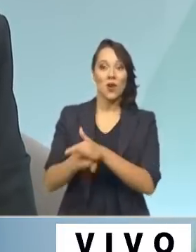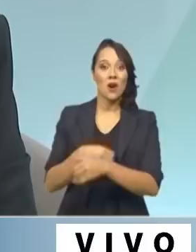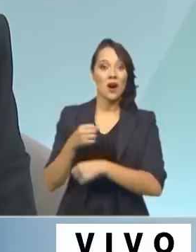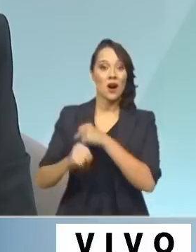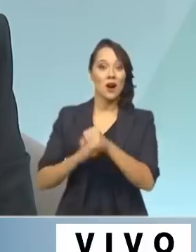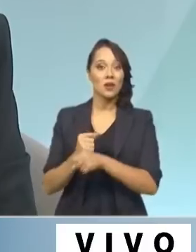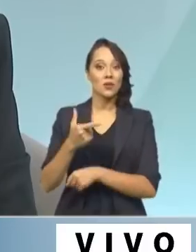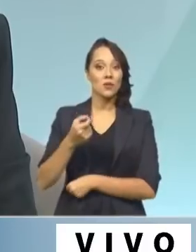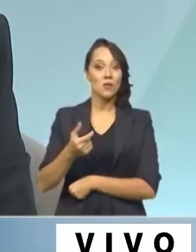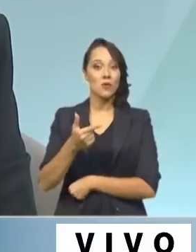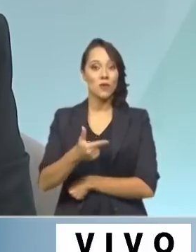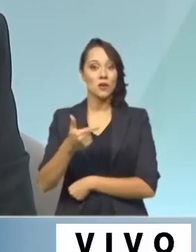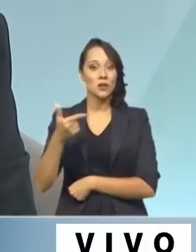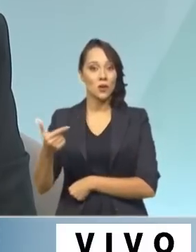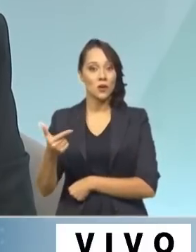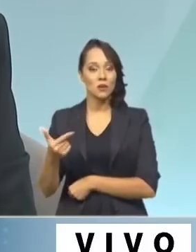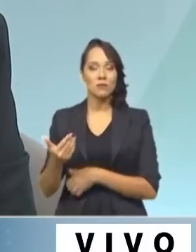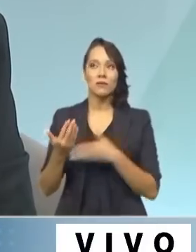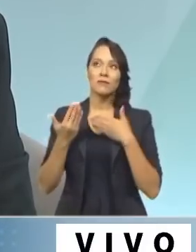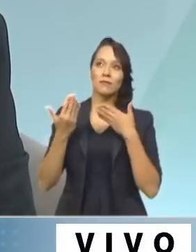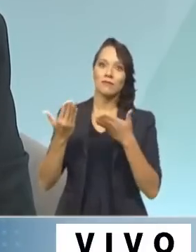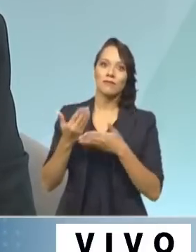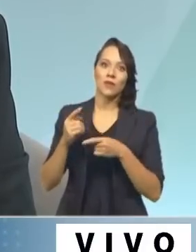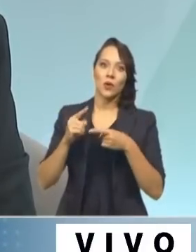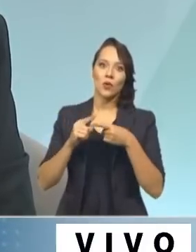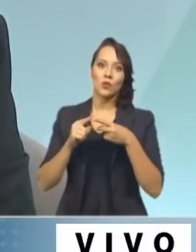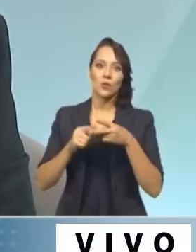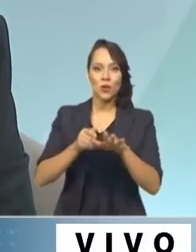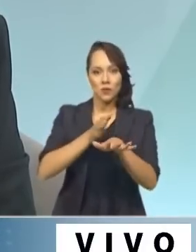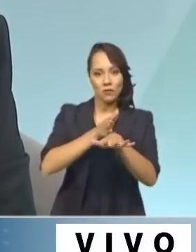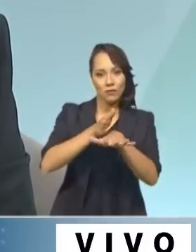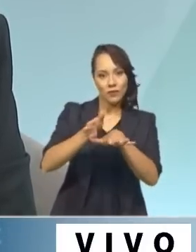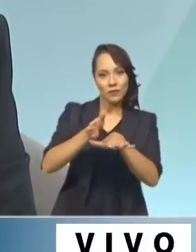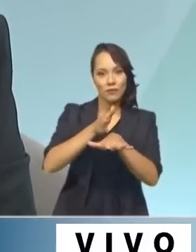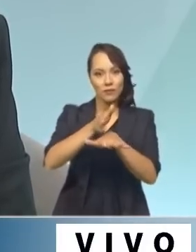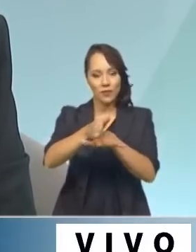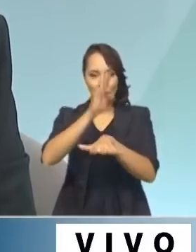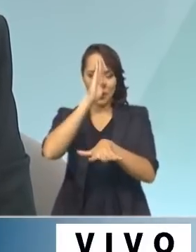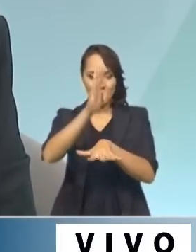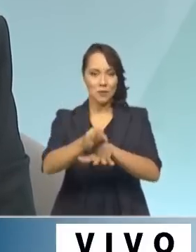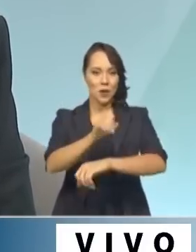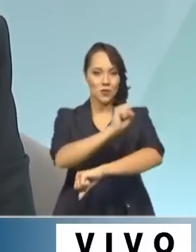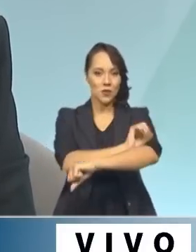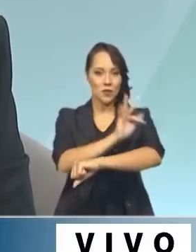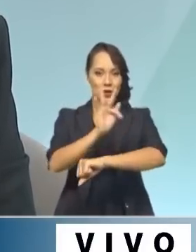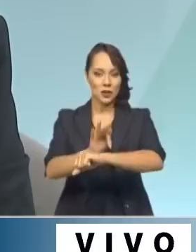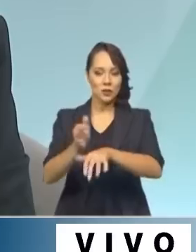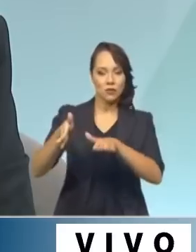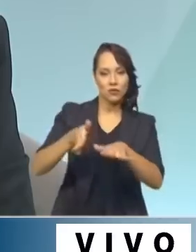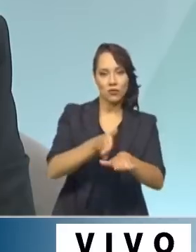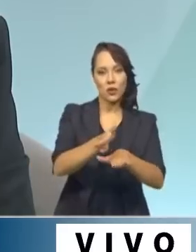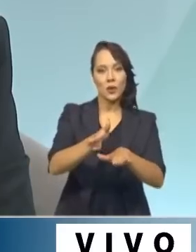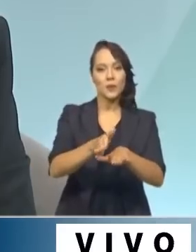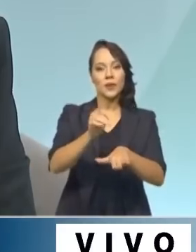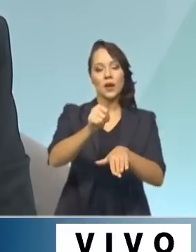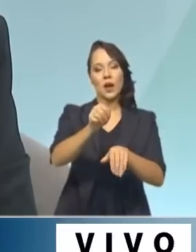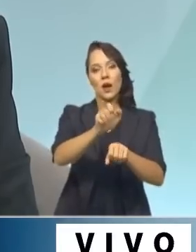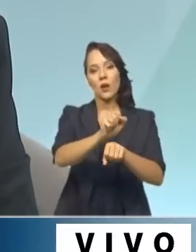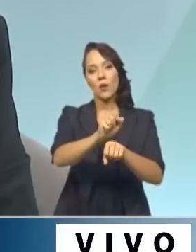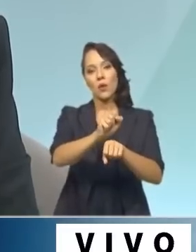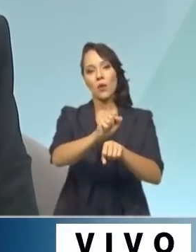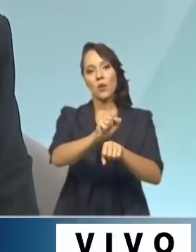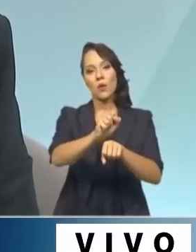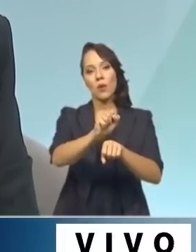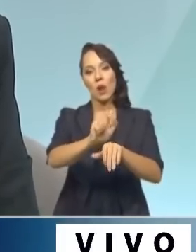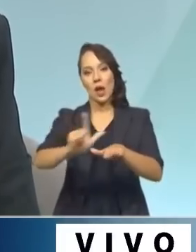precisamente ali para o dia 2 de Fevereiro teremos eleições tanto para a presidência da câmara quanto do Senado para conseguir Rogério Marinho ser